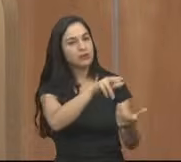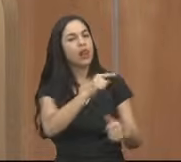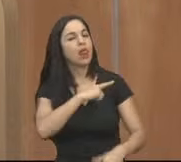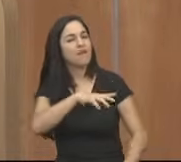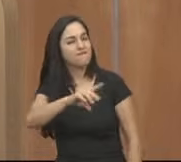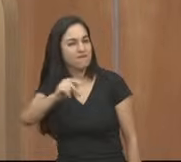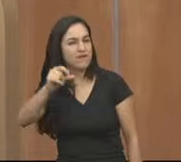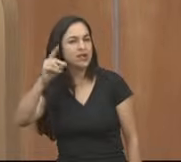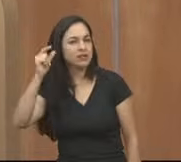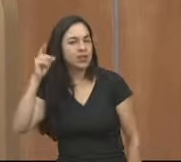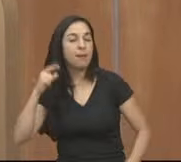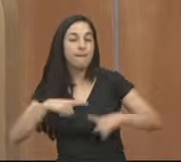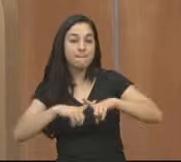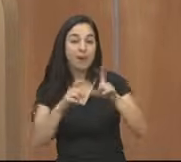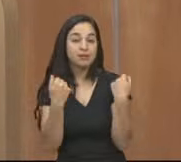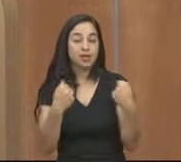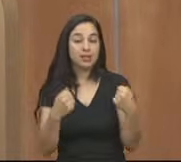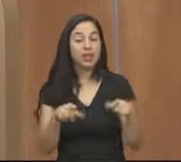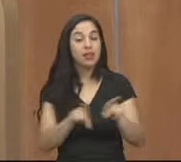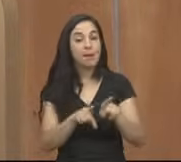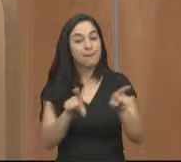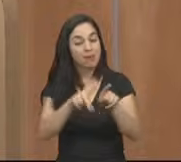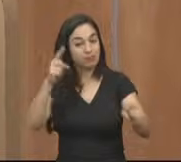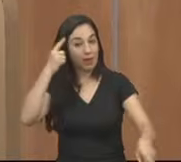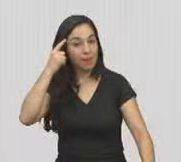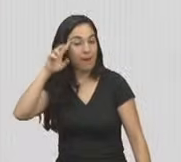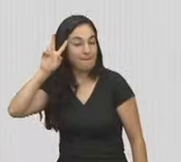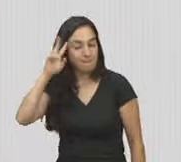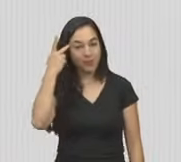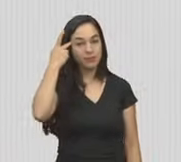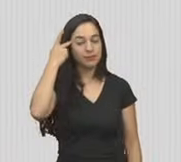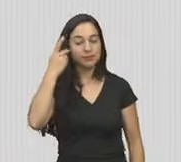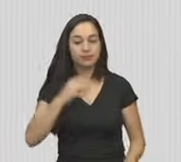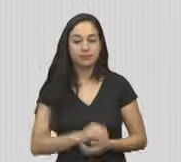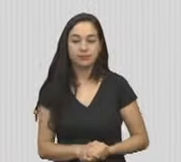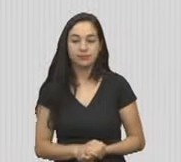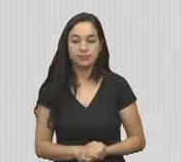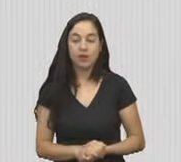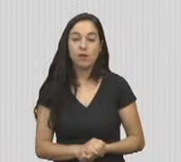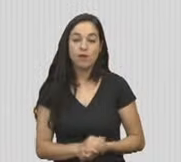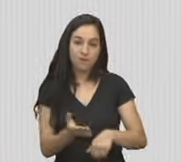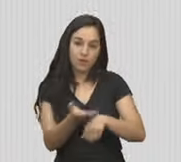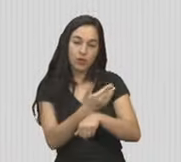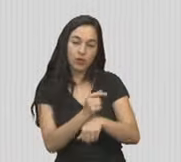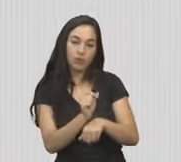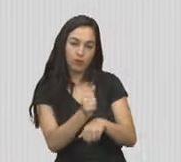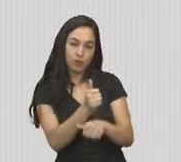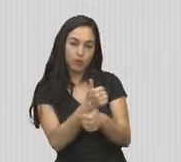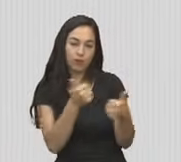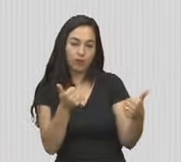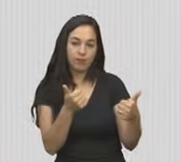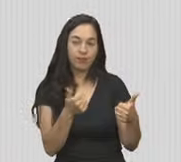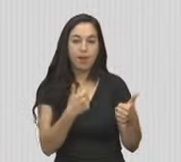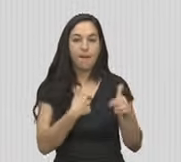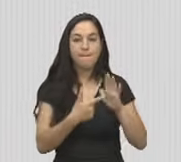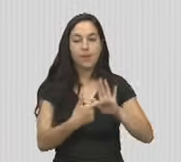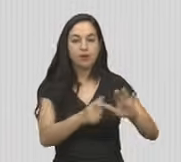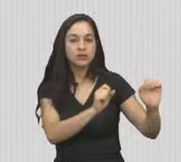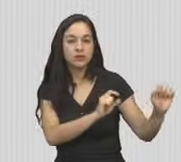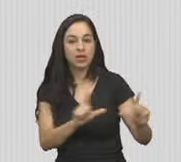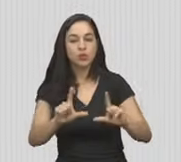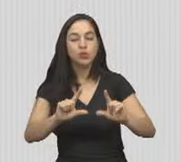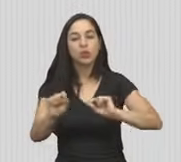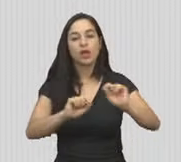tempo, mas precisa mudar a mentalidade. Pode voltar, por favor? Aqui esse slide eu apresento também com esses